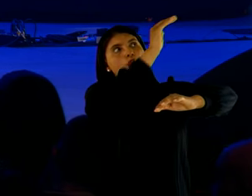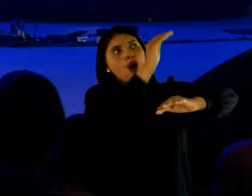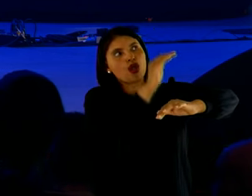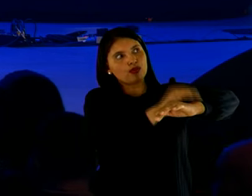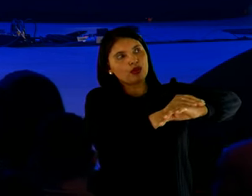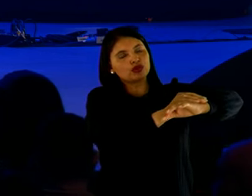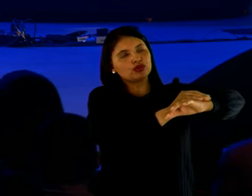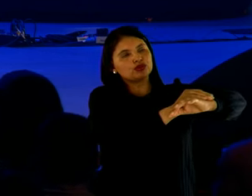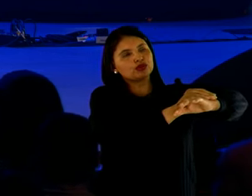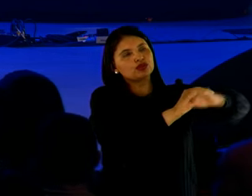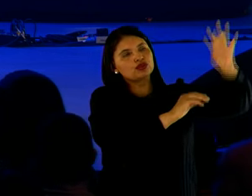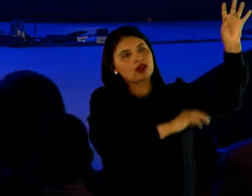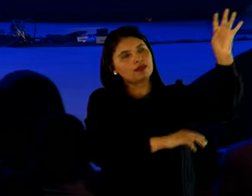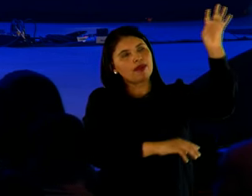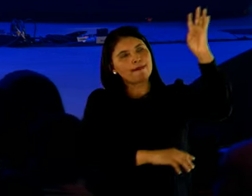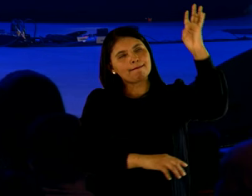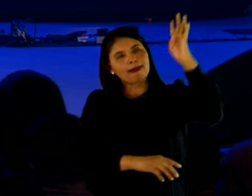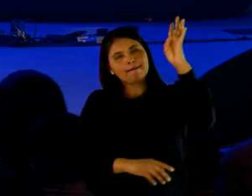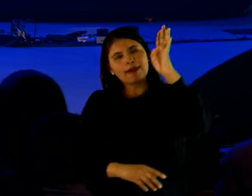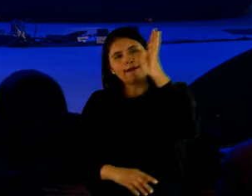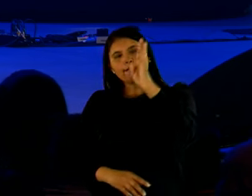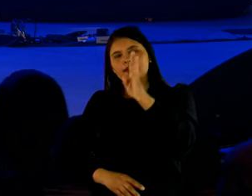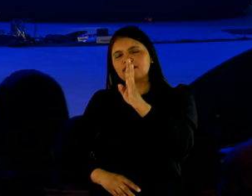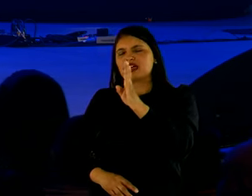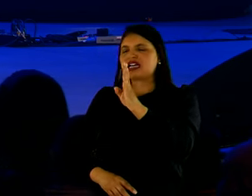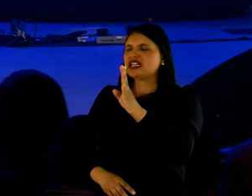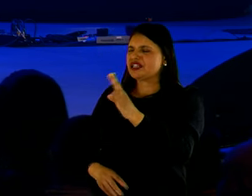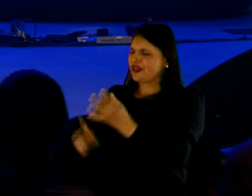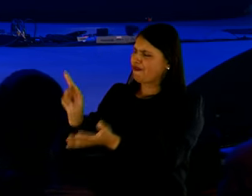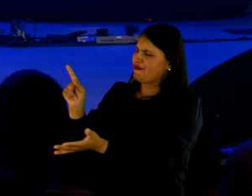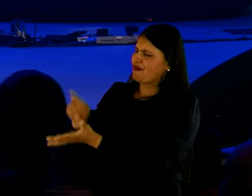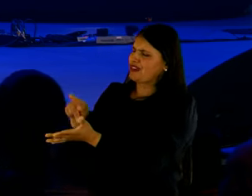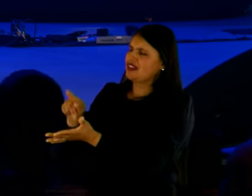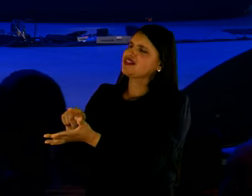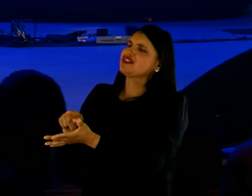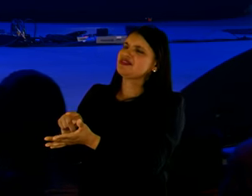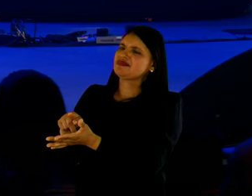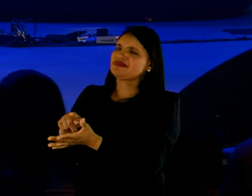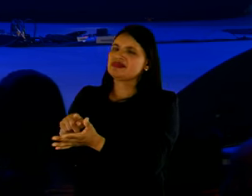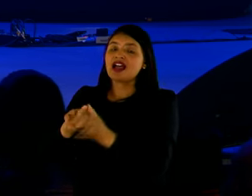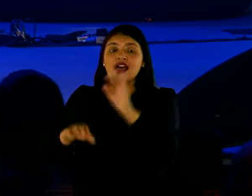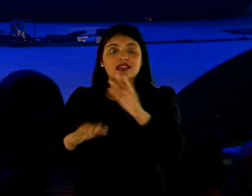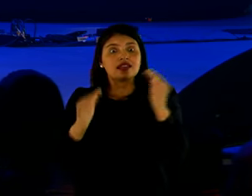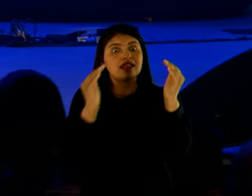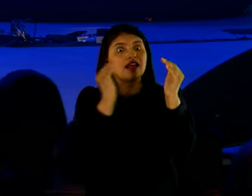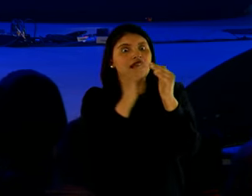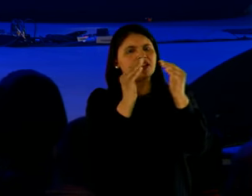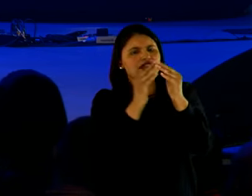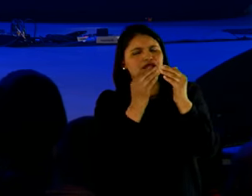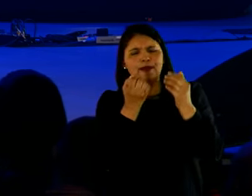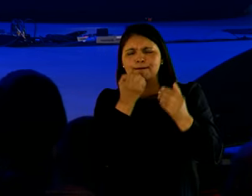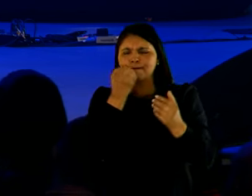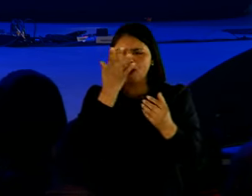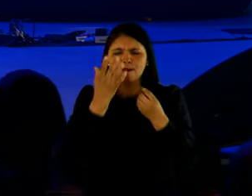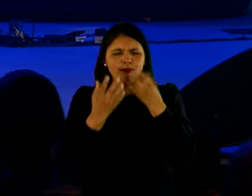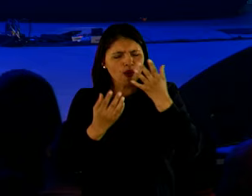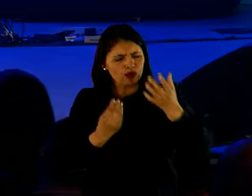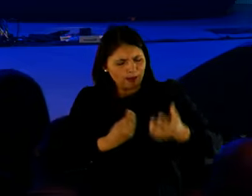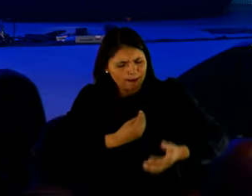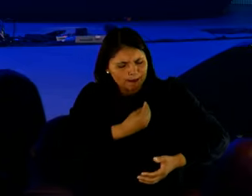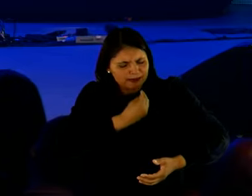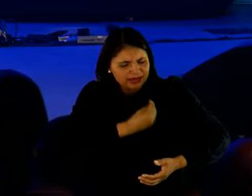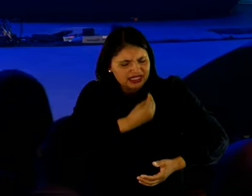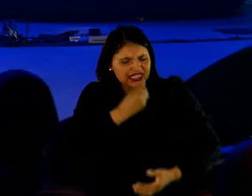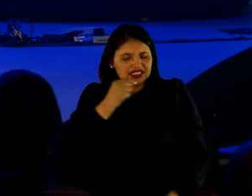a realidade. Sabe, irmãos, é muito bom quando nós estamos aqui dentro da igreja ou quando nós saímos de uma escola bíblica. Irmãos, eu sou